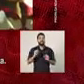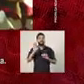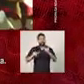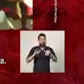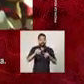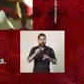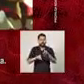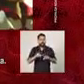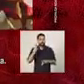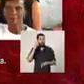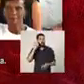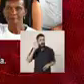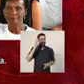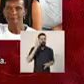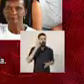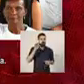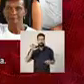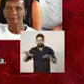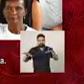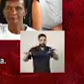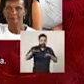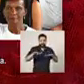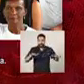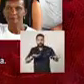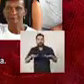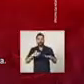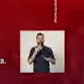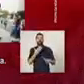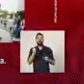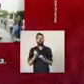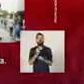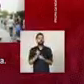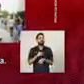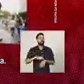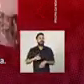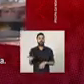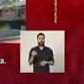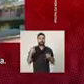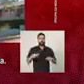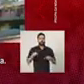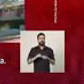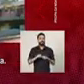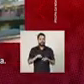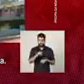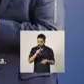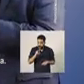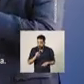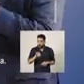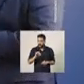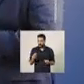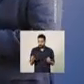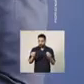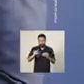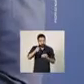participativo e o que que era chamar o povo para decidir em cada vida em cada bairro Qual a obra mais importante que estava ser